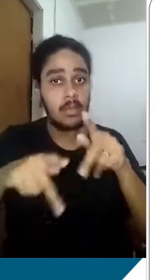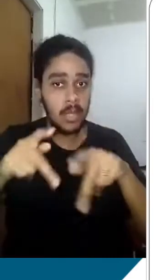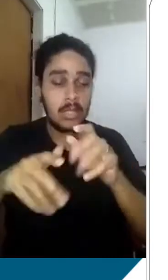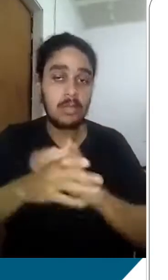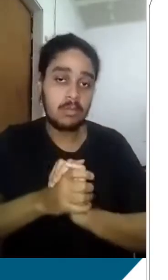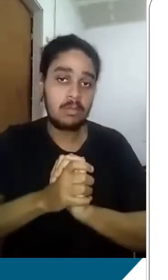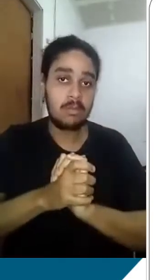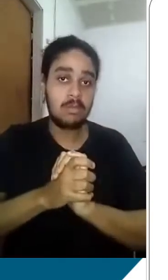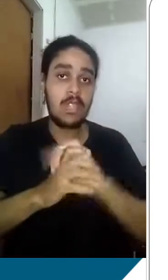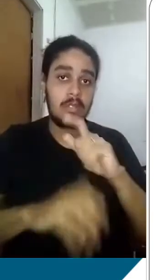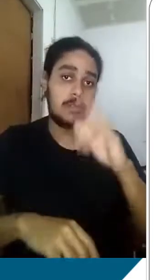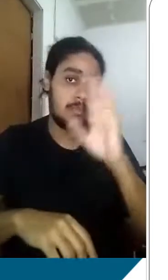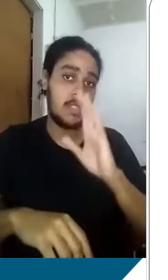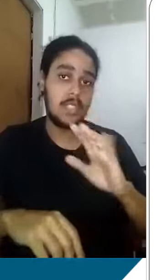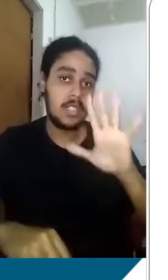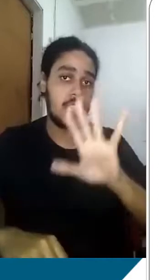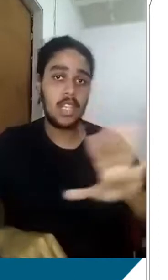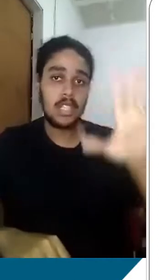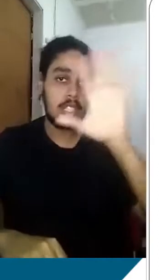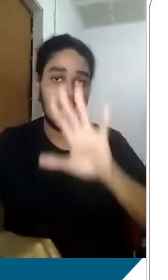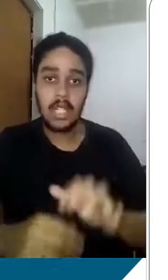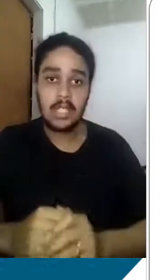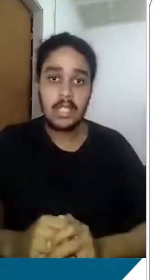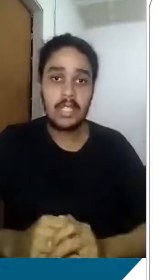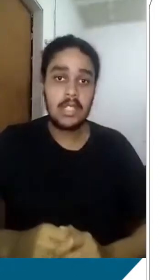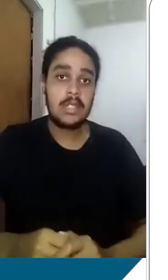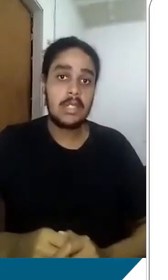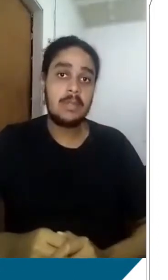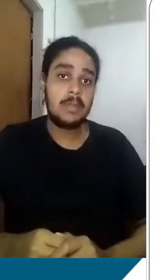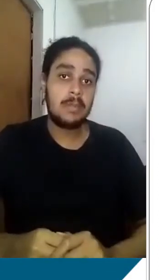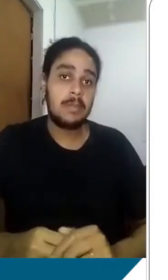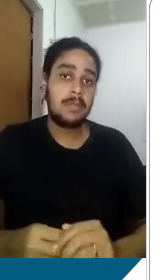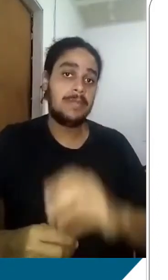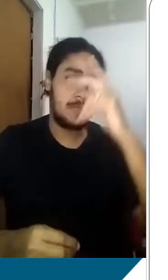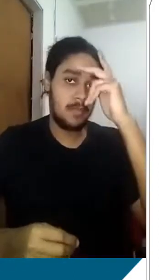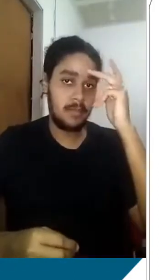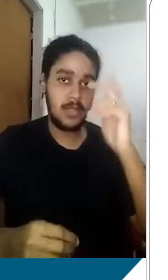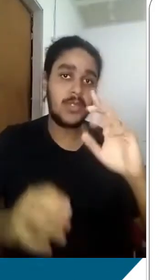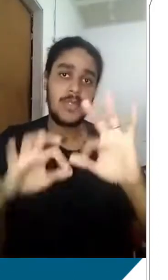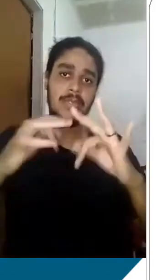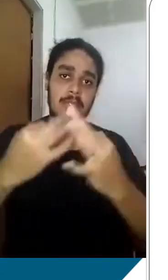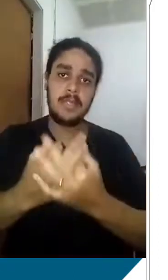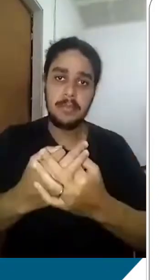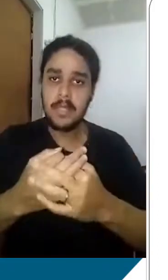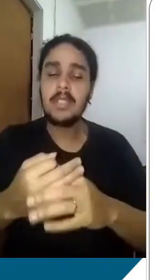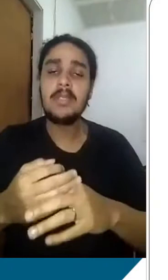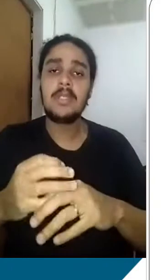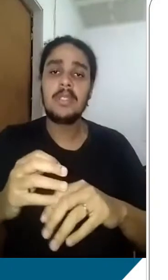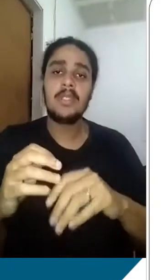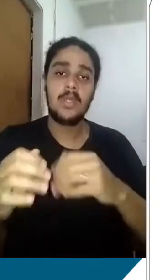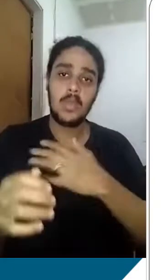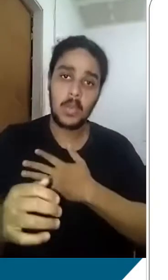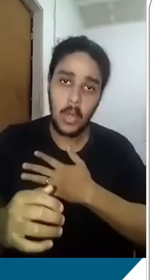população brasileira de modo geral, o que as pessoas, né, as famílias que adotam